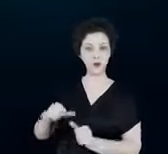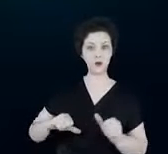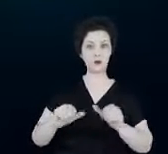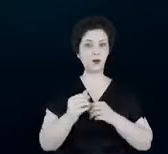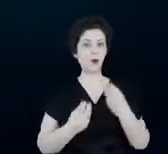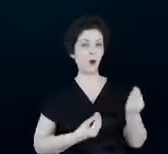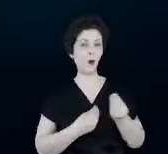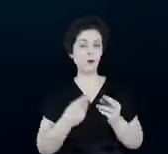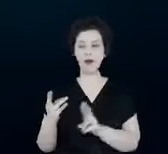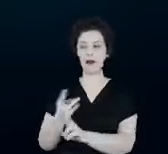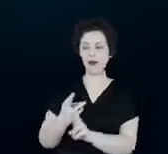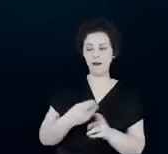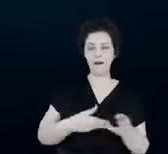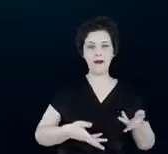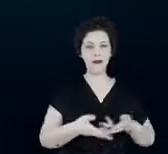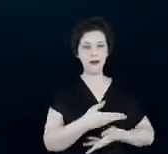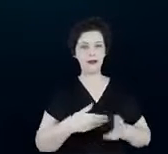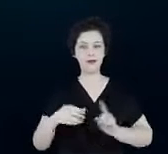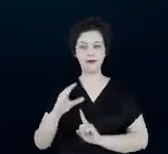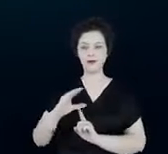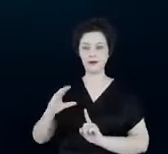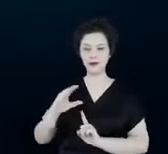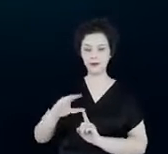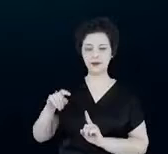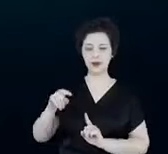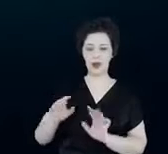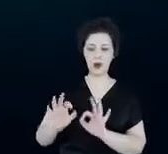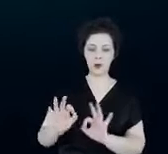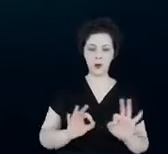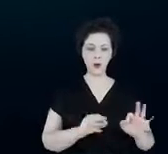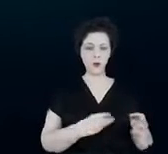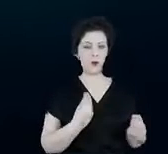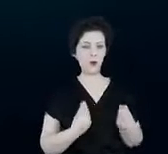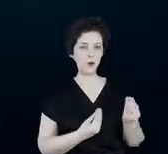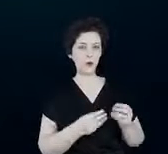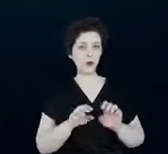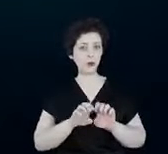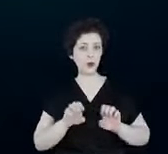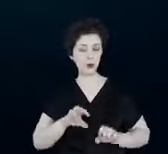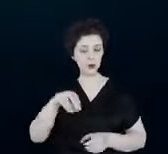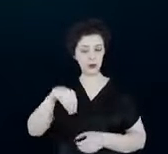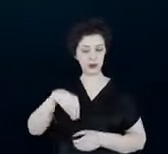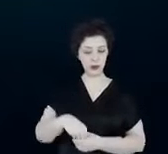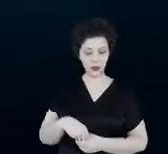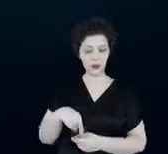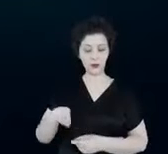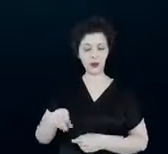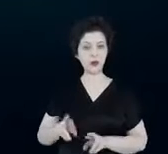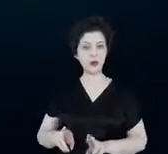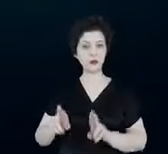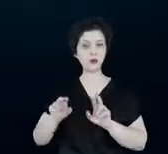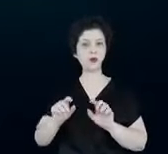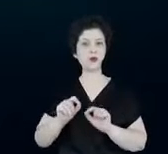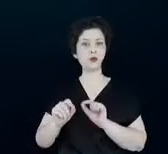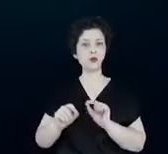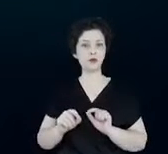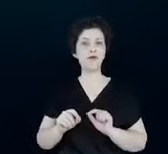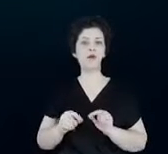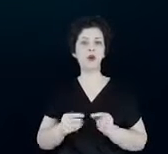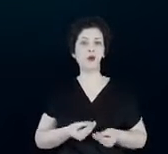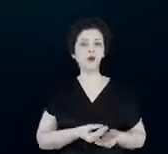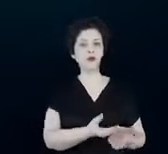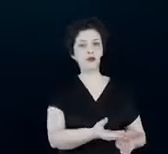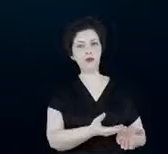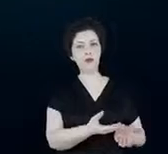forma de se relacionar com o cliente na forma com que você organiza a sua estrutura interna para utilizar o áudio original a